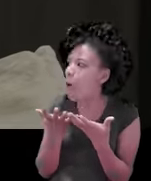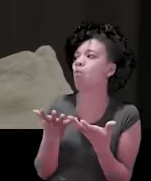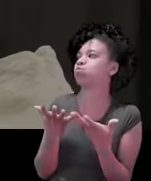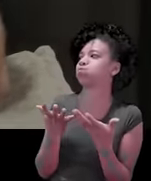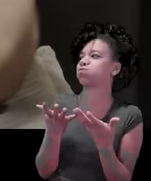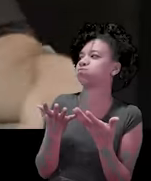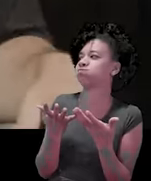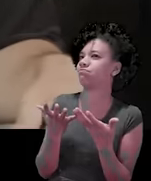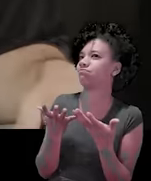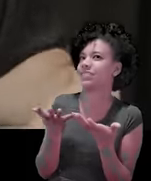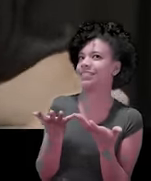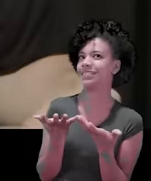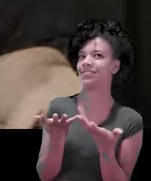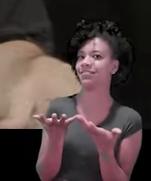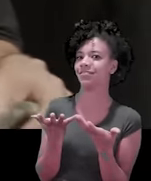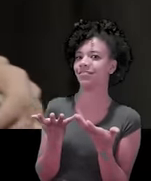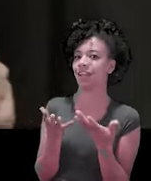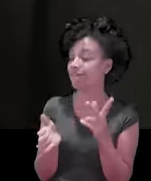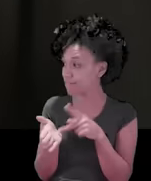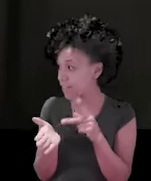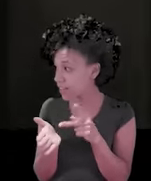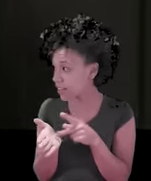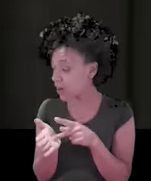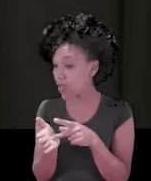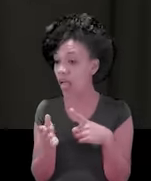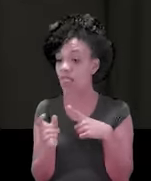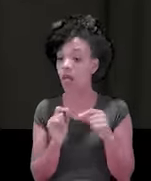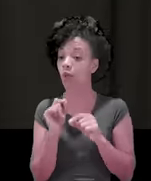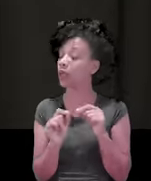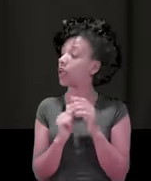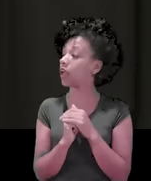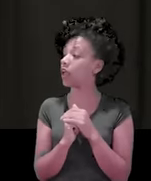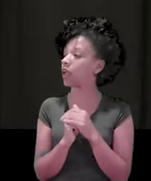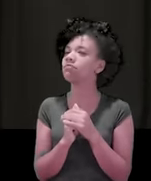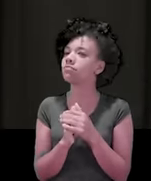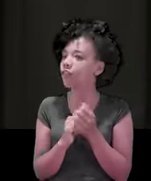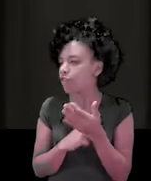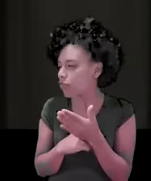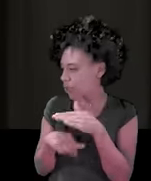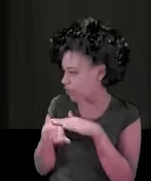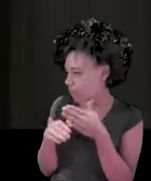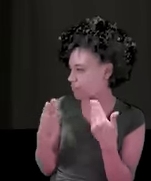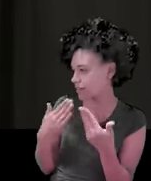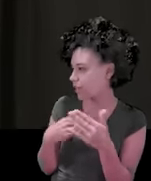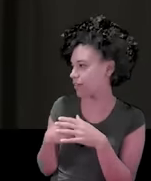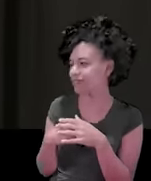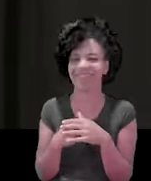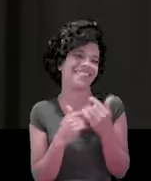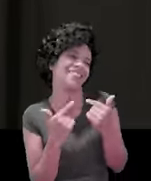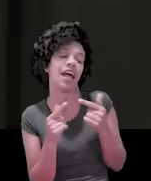você é muito o verdadeiro Você tem uma parada muito é muito conversar contigo